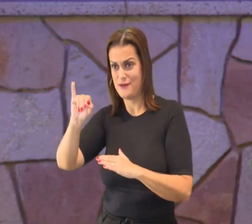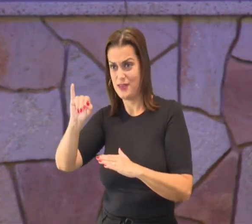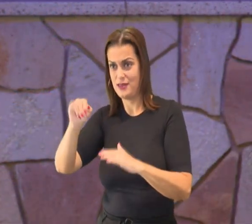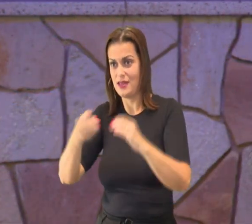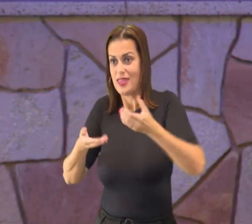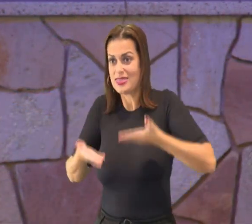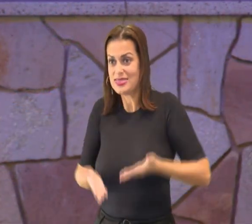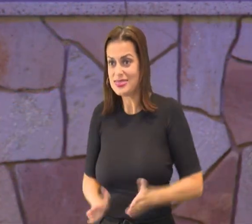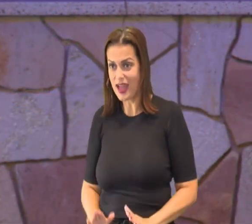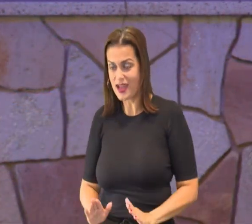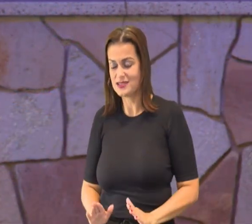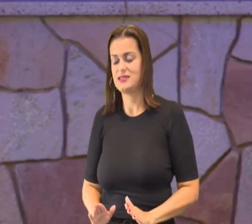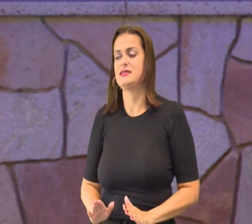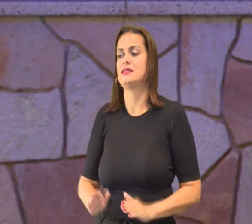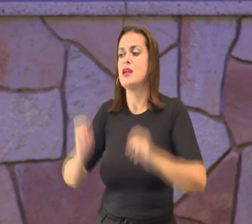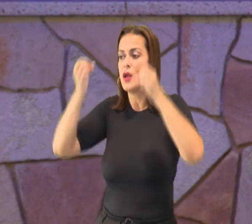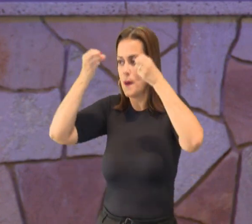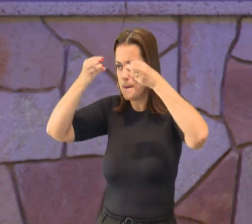Moisés, Arão,